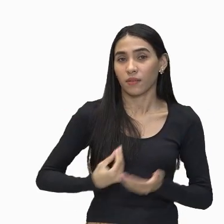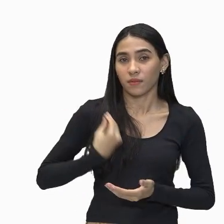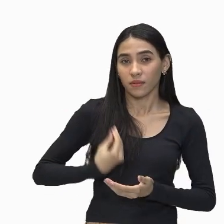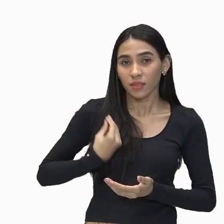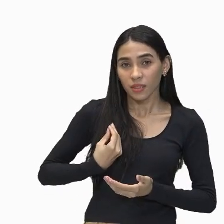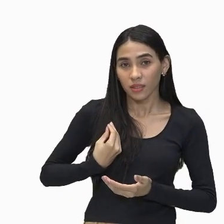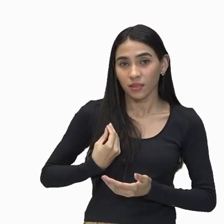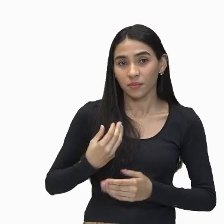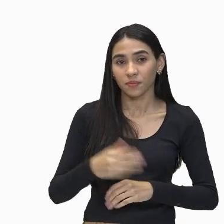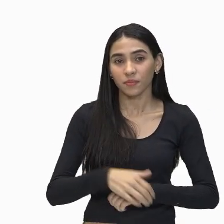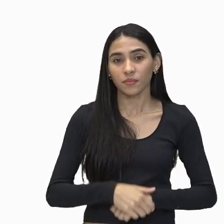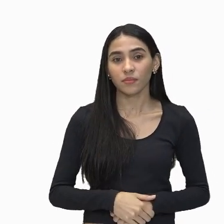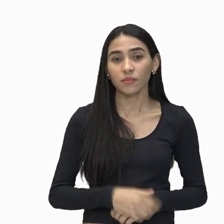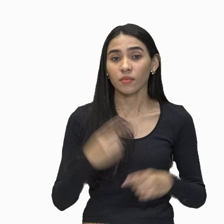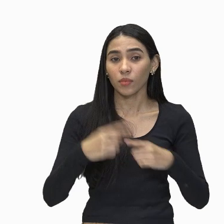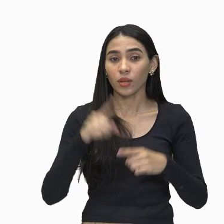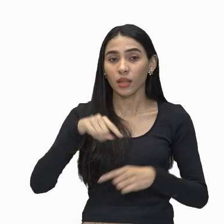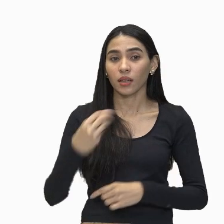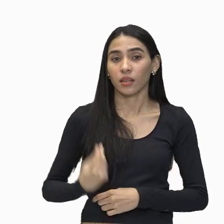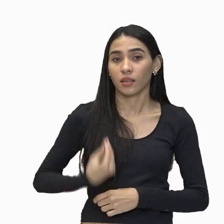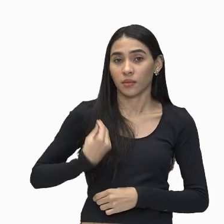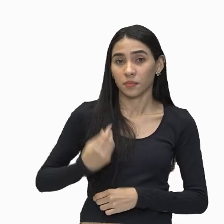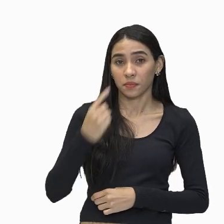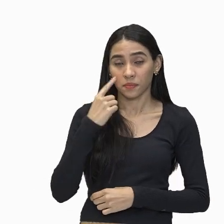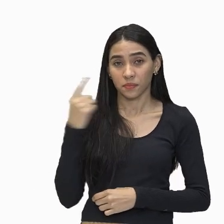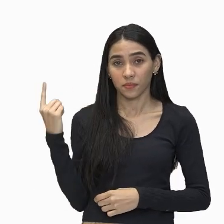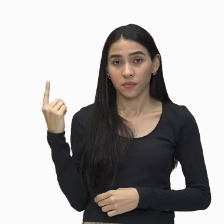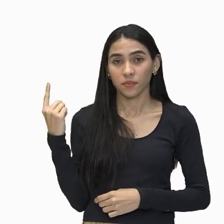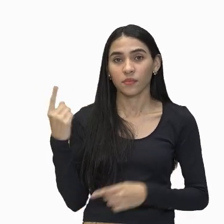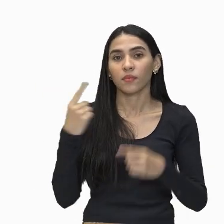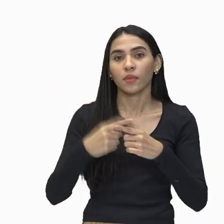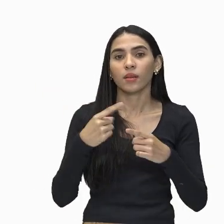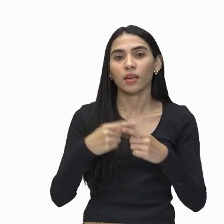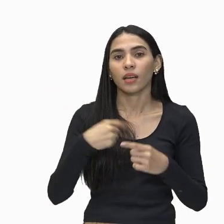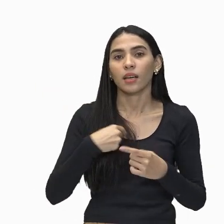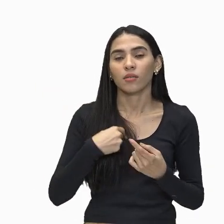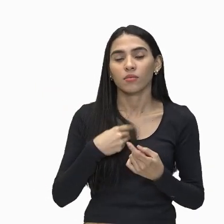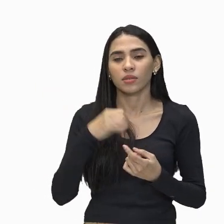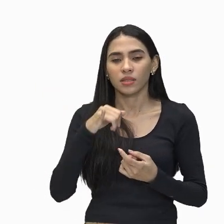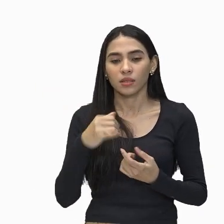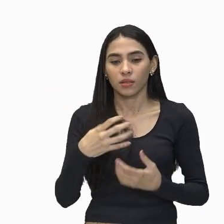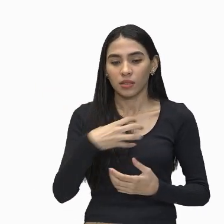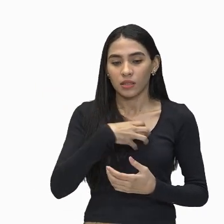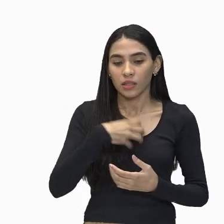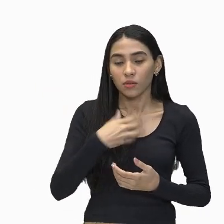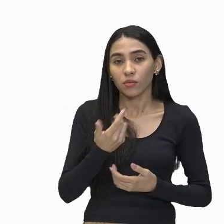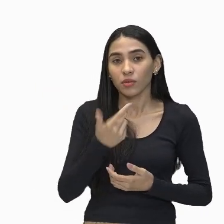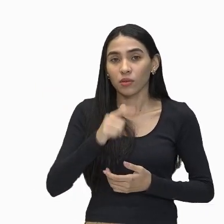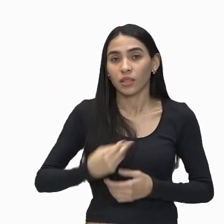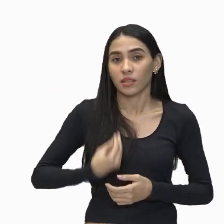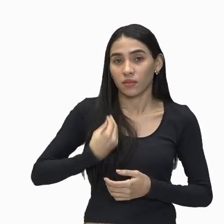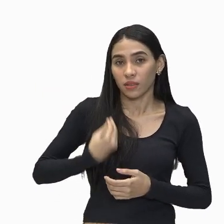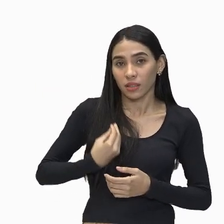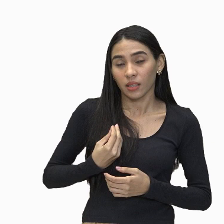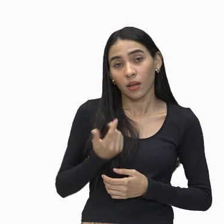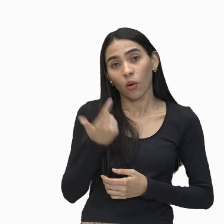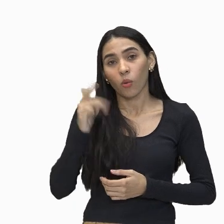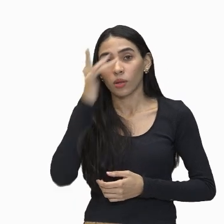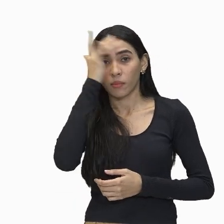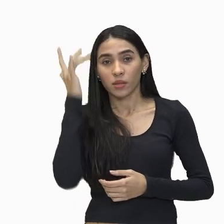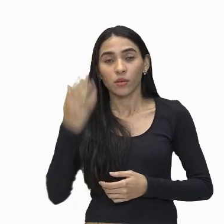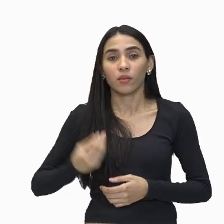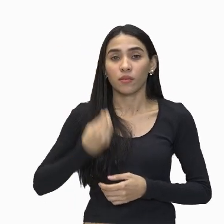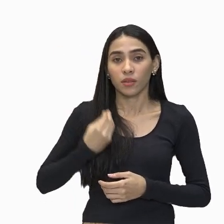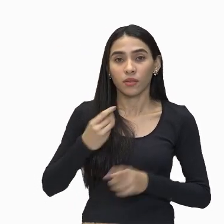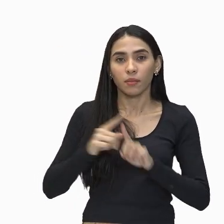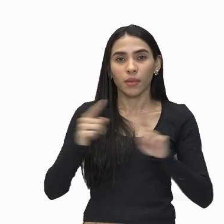existência inautêntica? Porque isso é uma existência inautêntica. Porque eu não existo. Quem existe é o outro. E eu quero